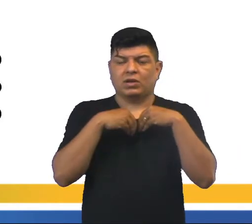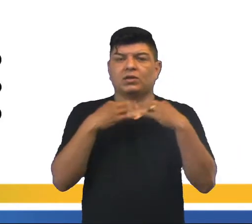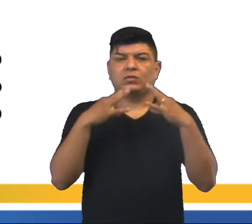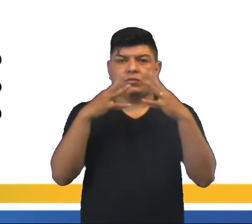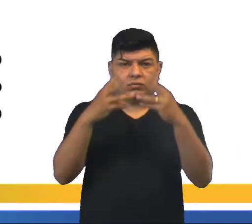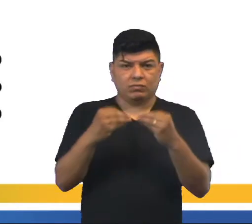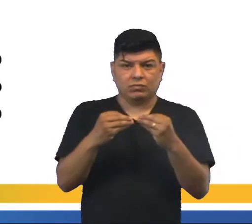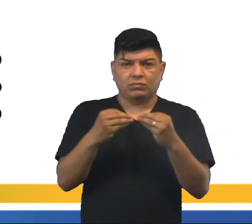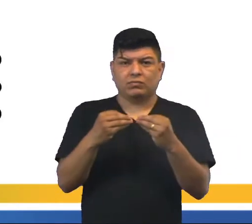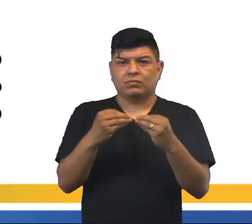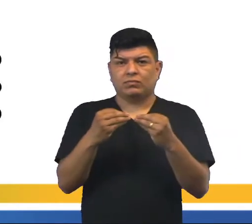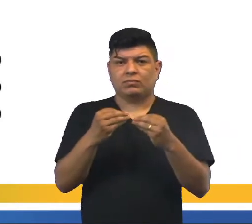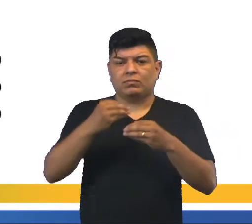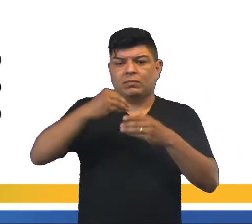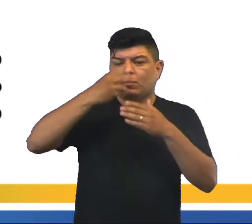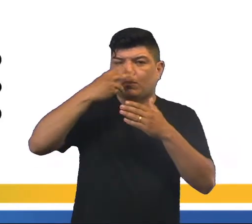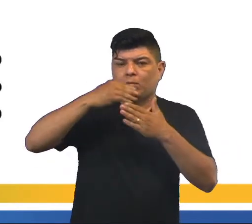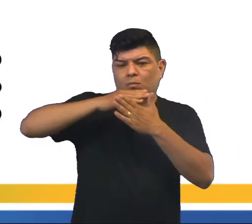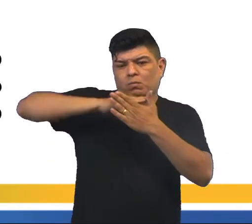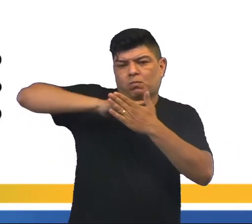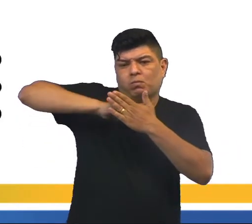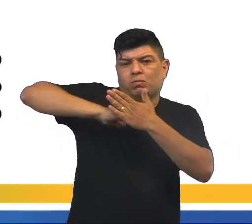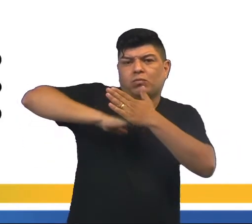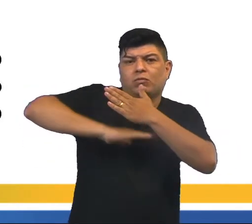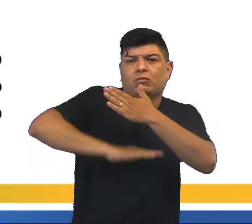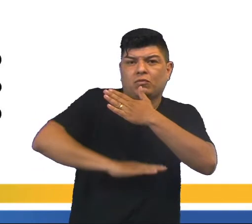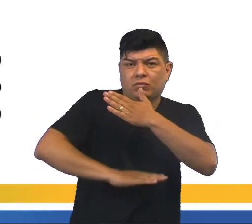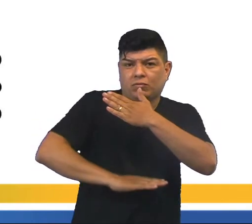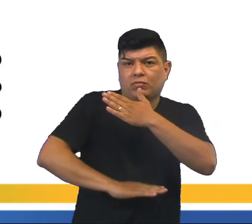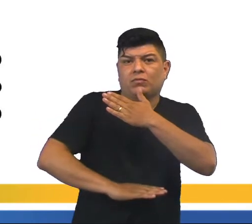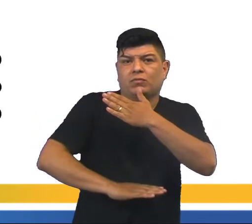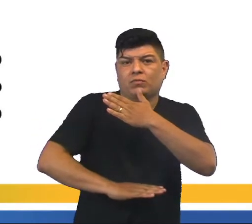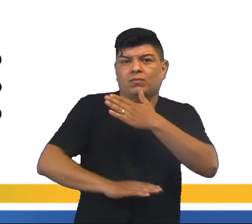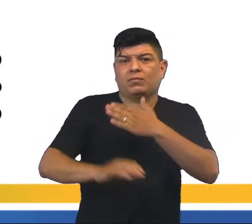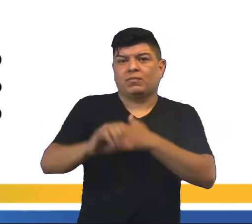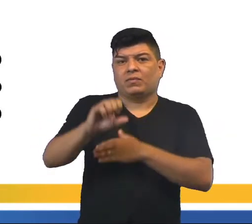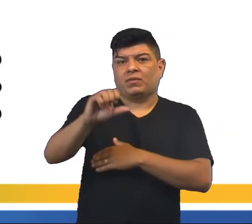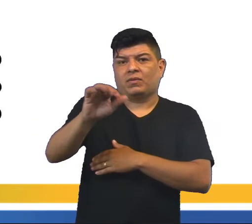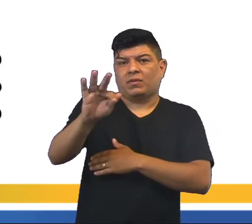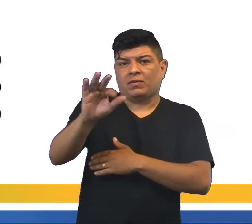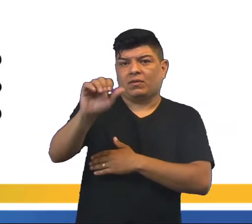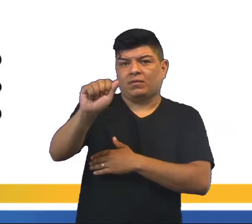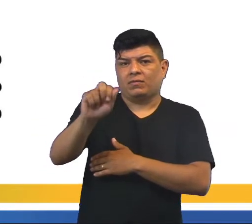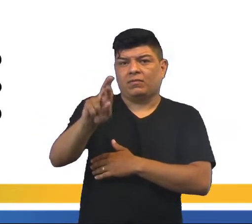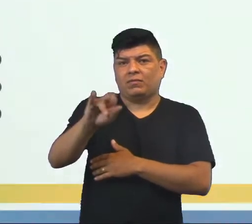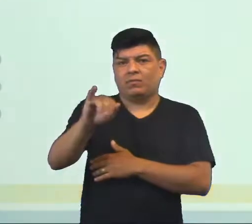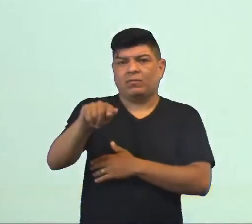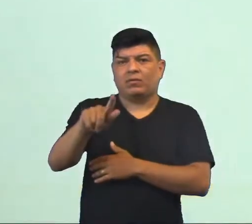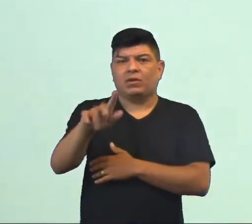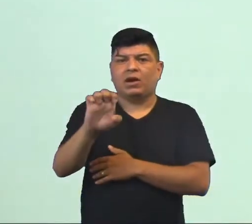alimentar, empurrando em direção à faringe. Então, tudo